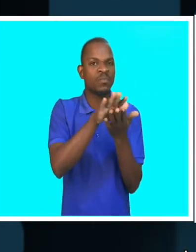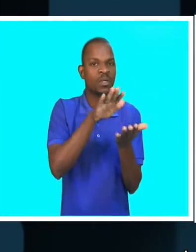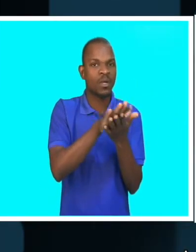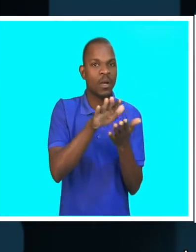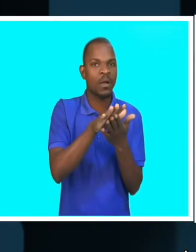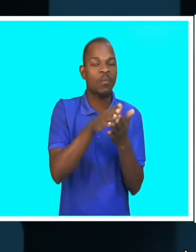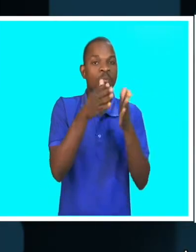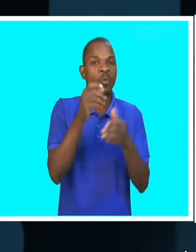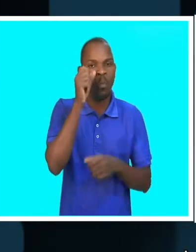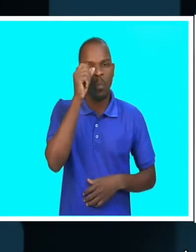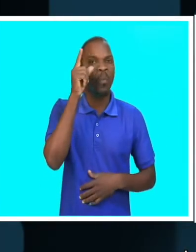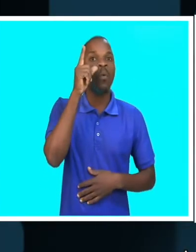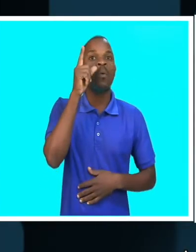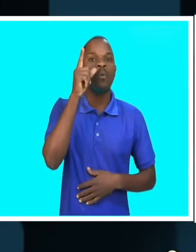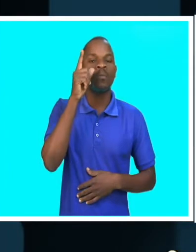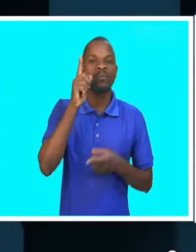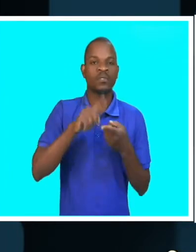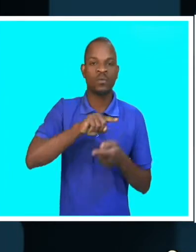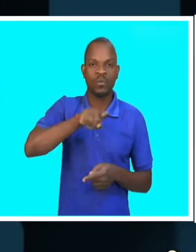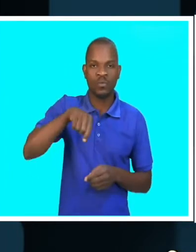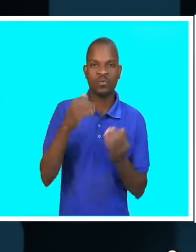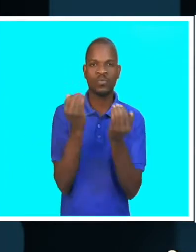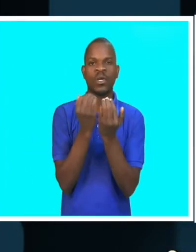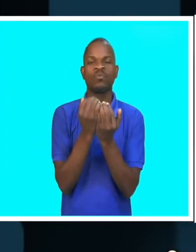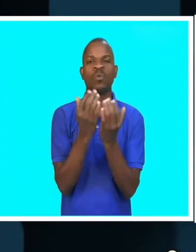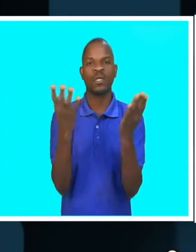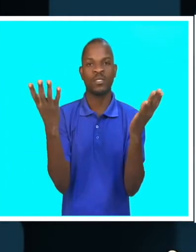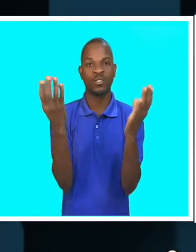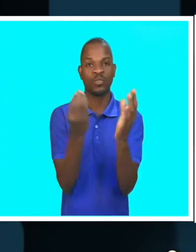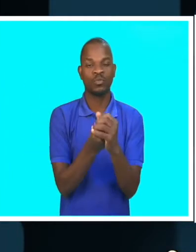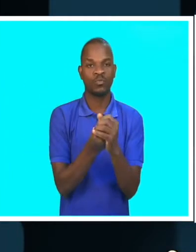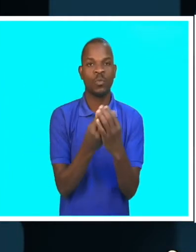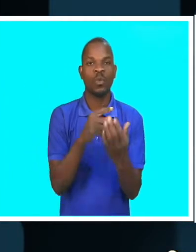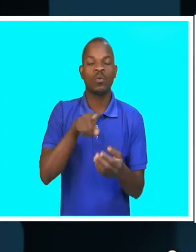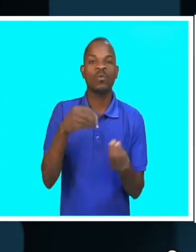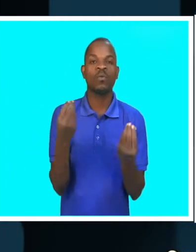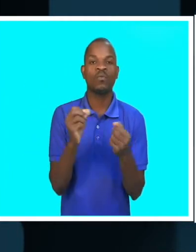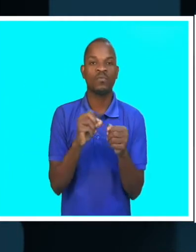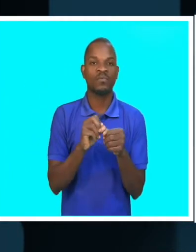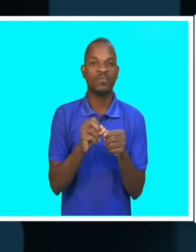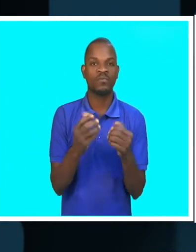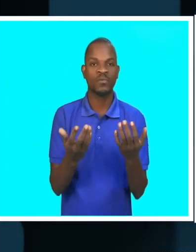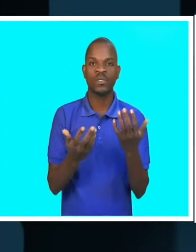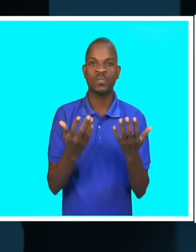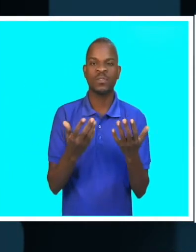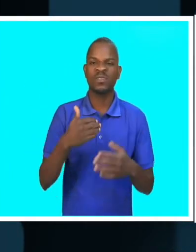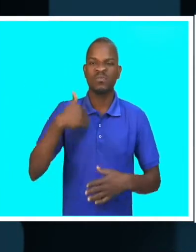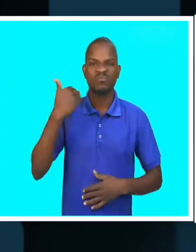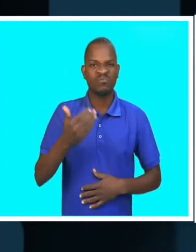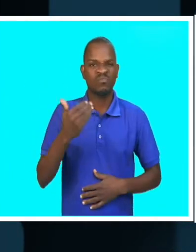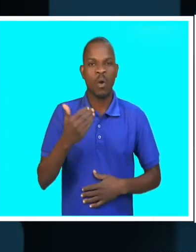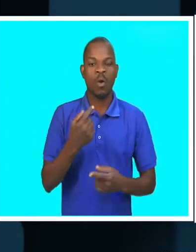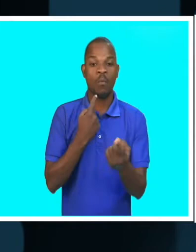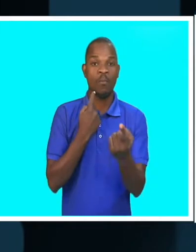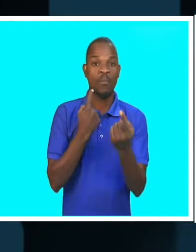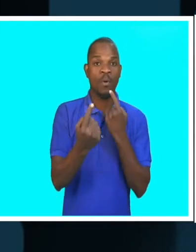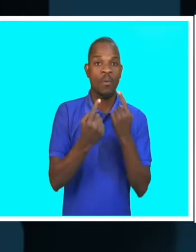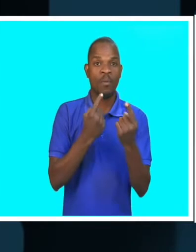querer alertar e nosso teatro é envolvente. O que é que a gente faz? Nós